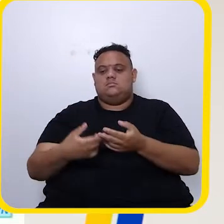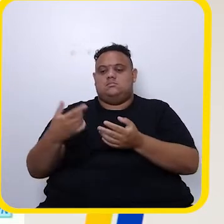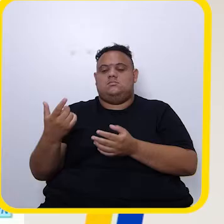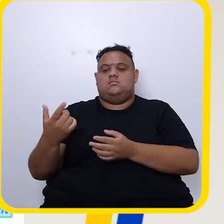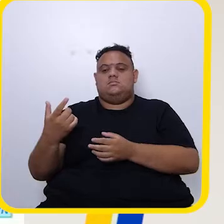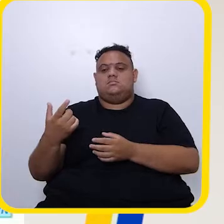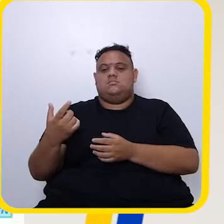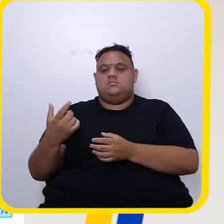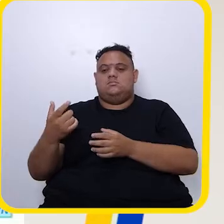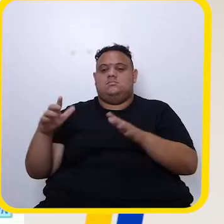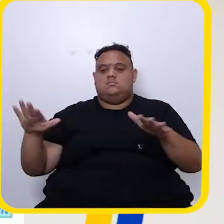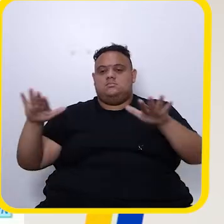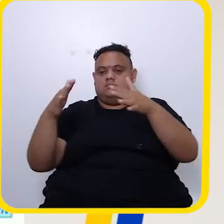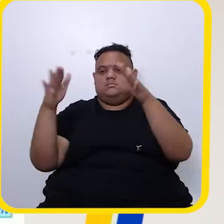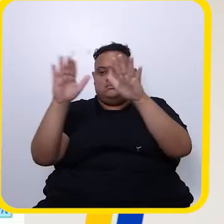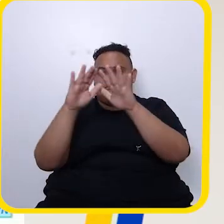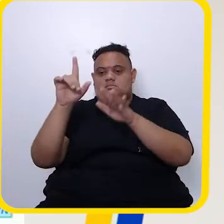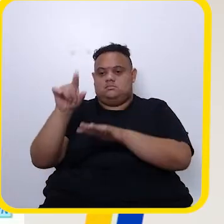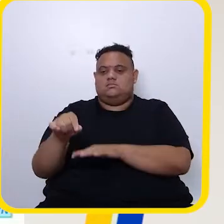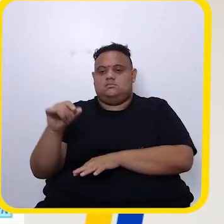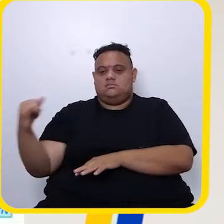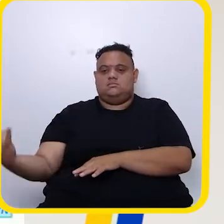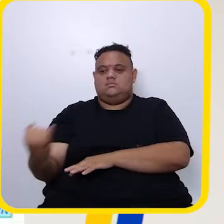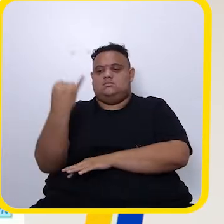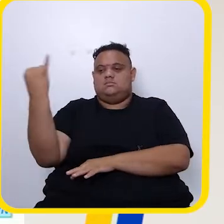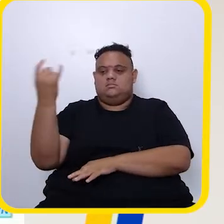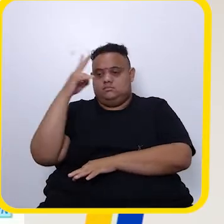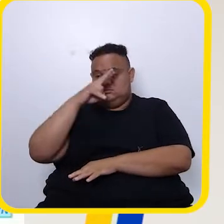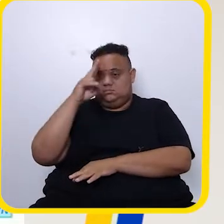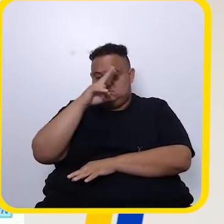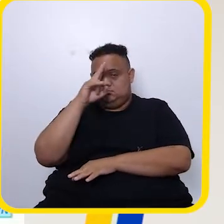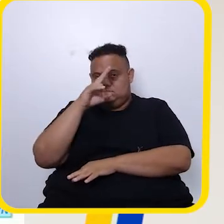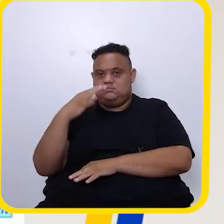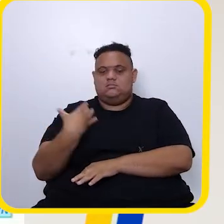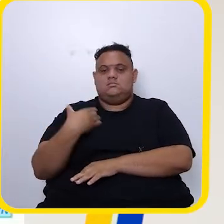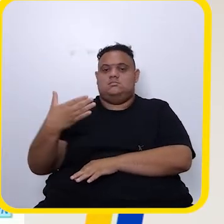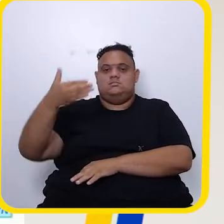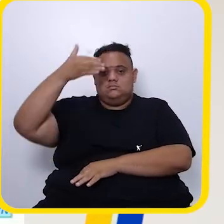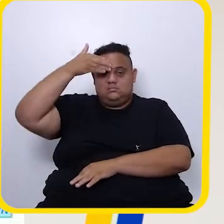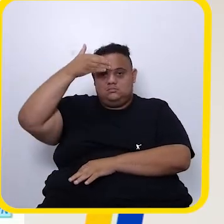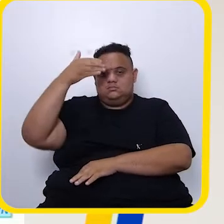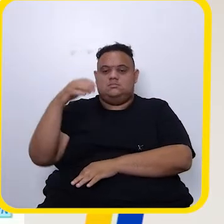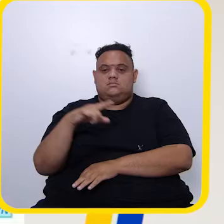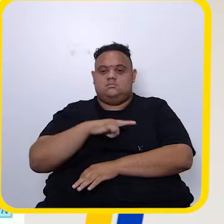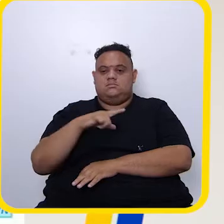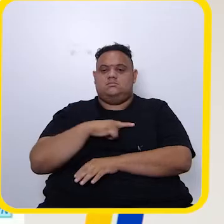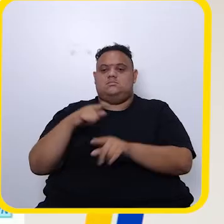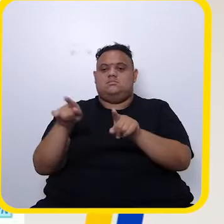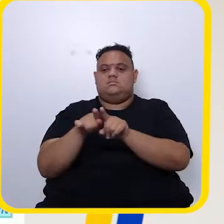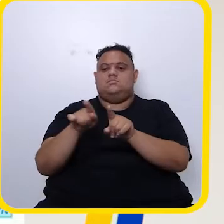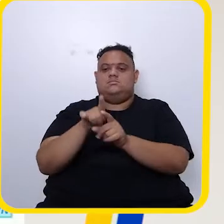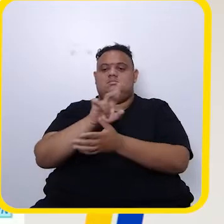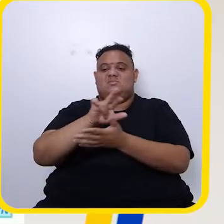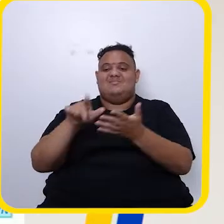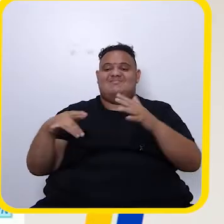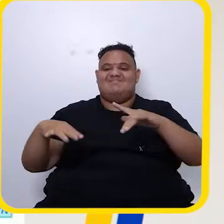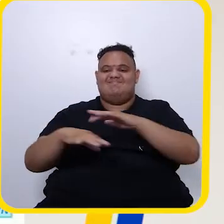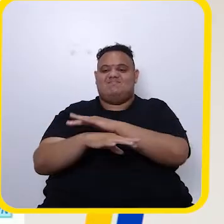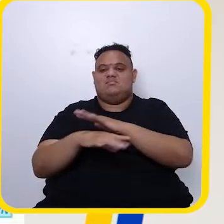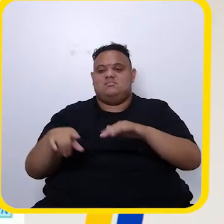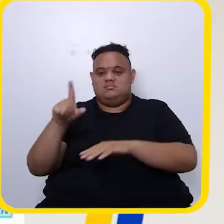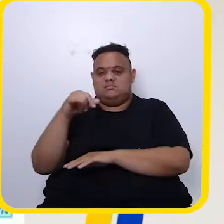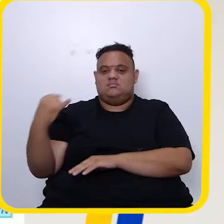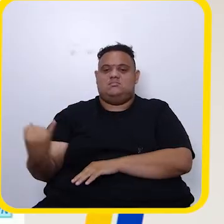isso que a Serra Maestra aí é um importante ícone dentro, né, da história de Cuba. E nós temos aí várias cidades,